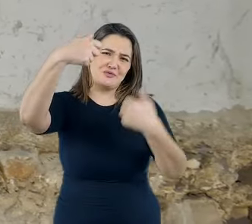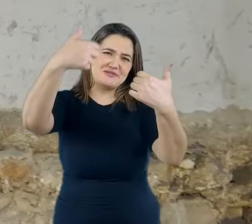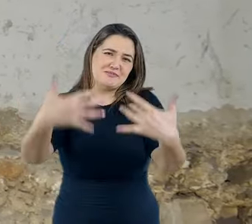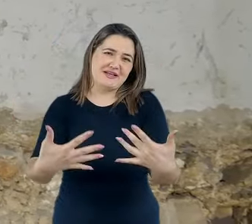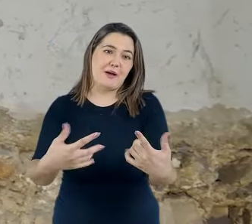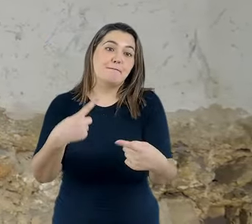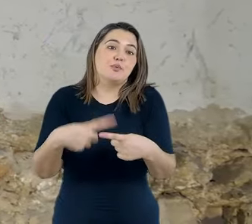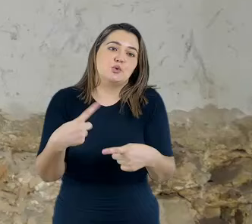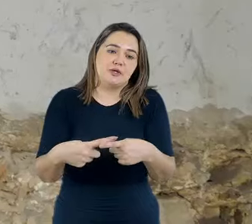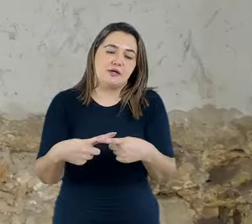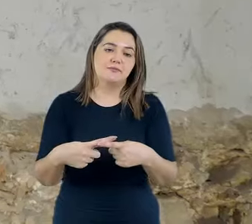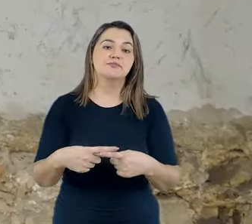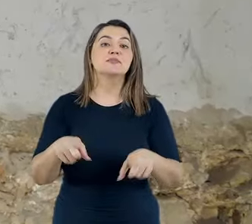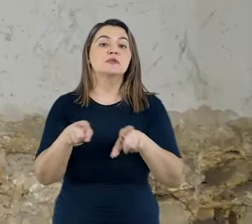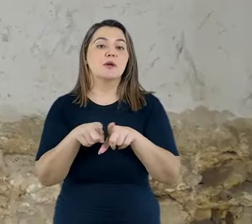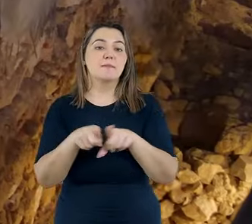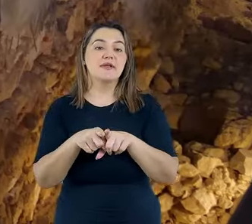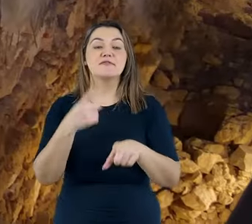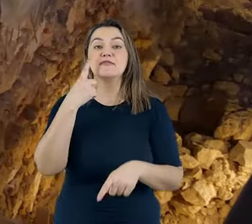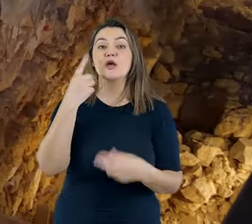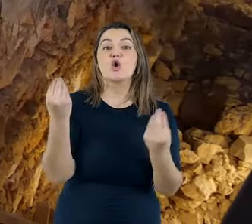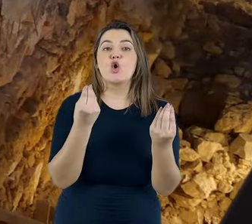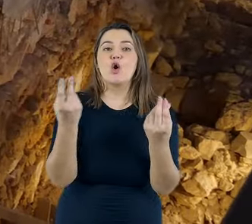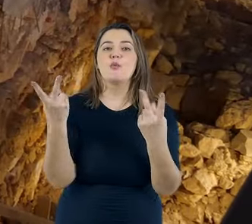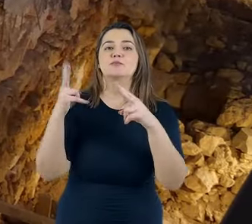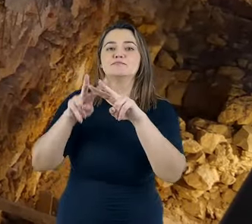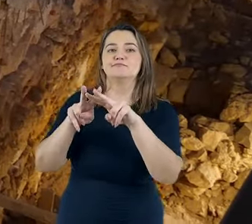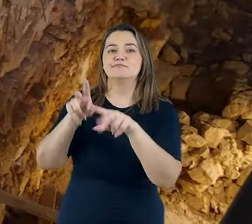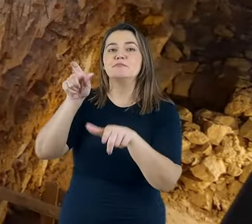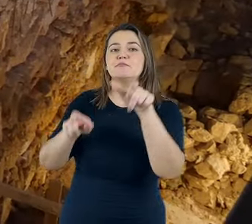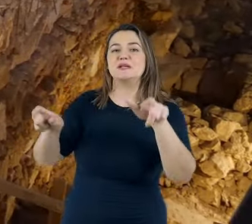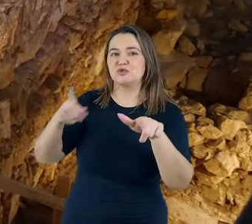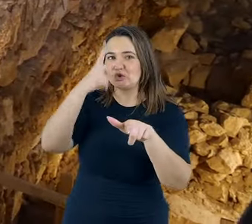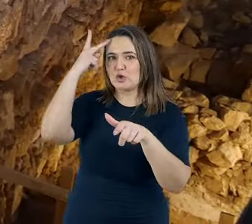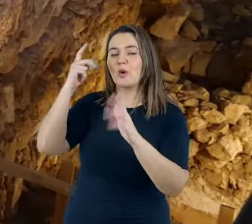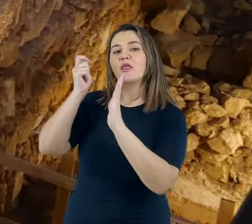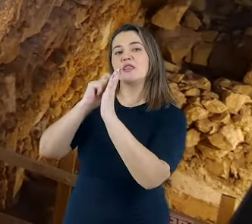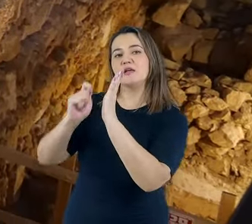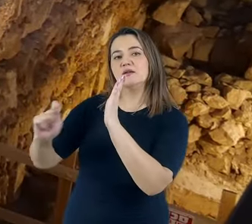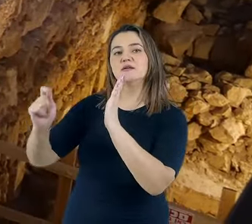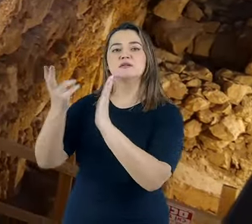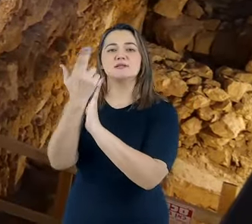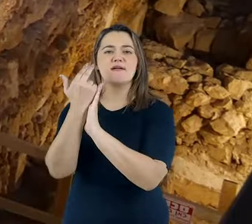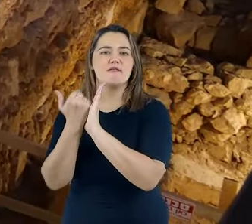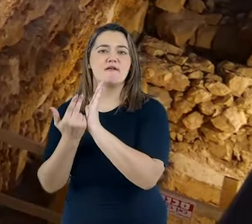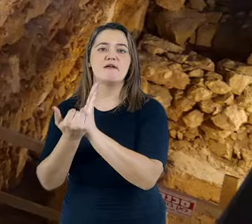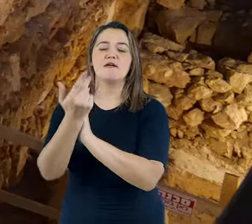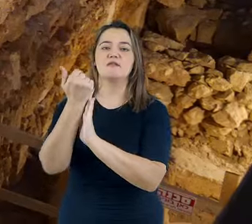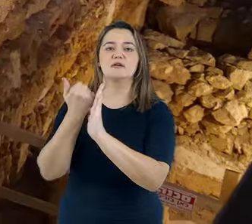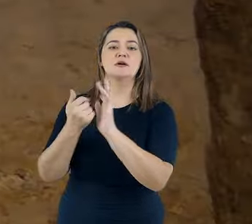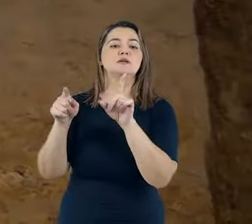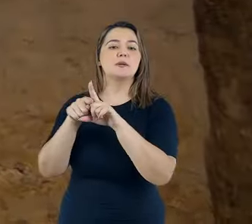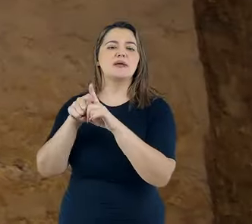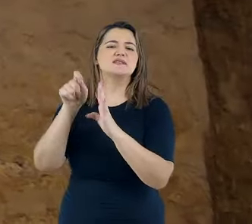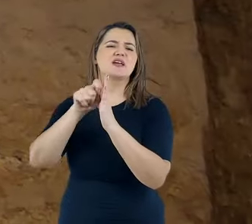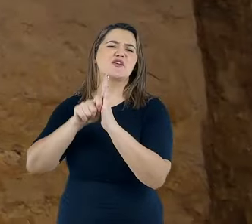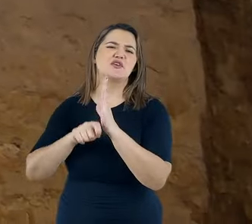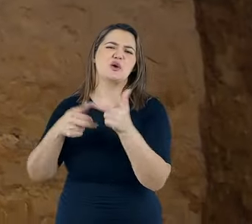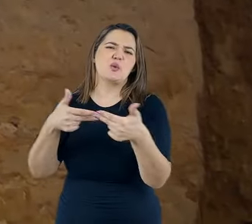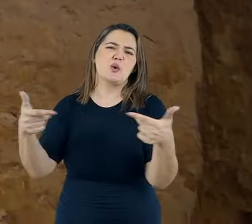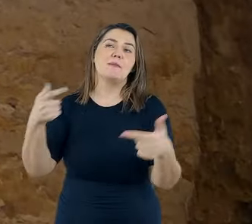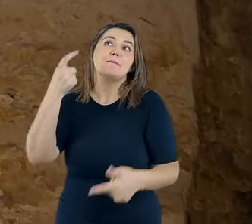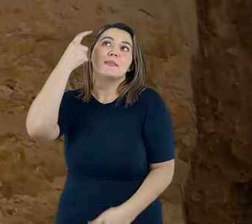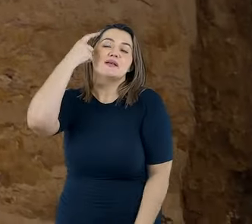para outro episódio, talvez. Mas vemos aqui como os prisioneiros escreviam grafites, desenhavam coisas e escreviam também,